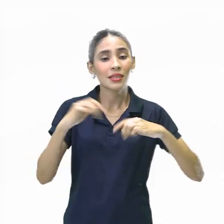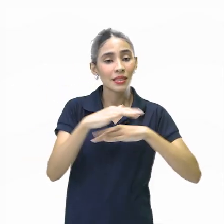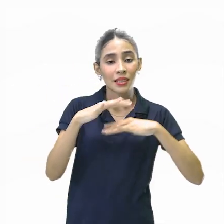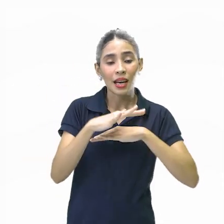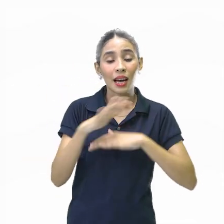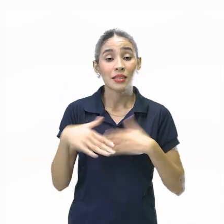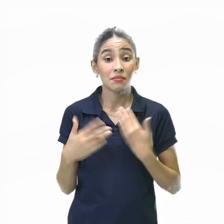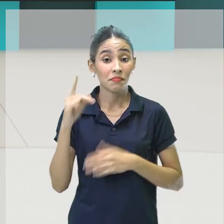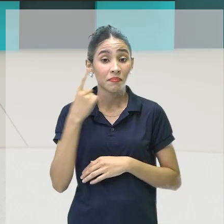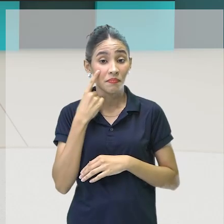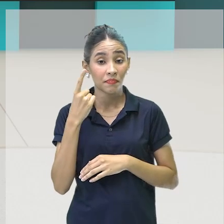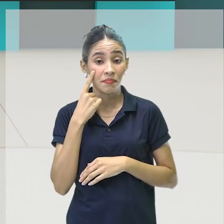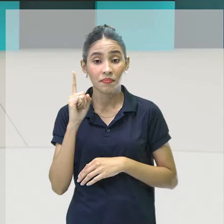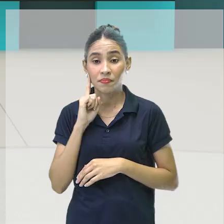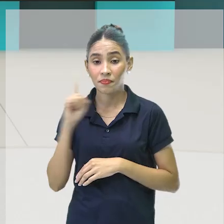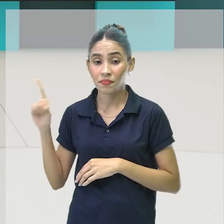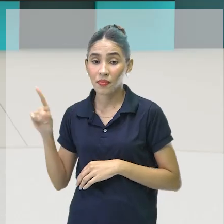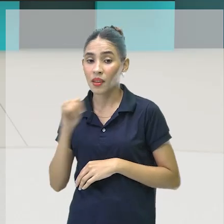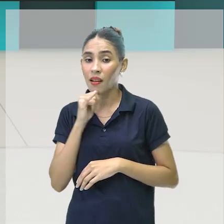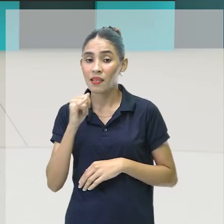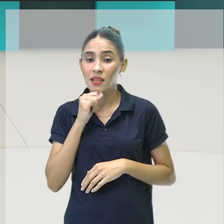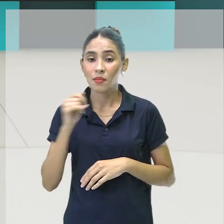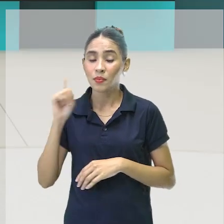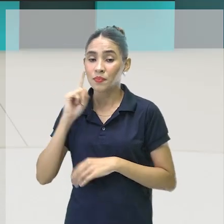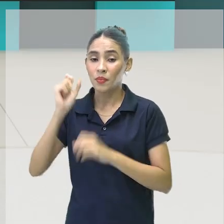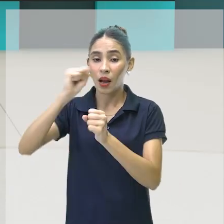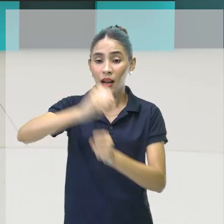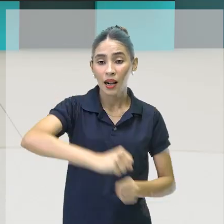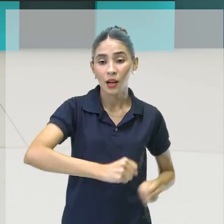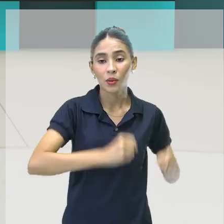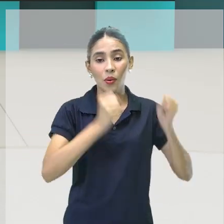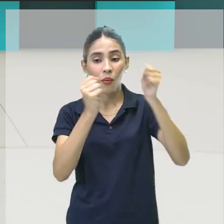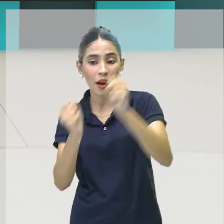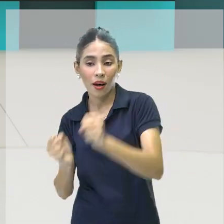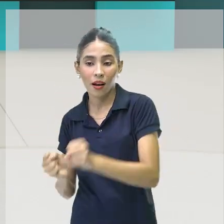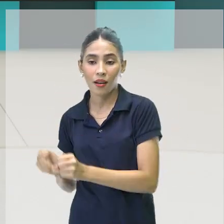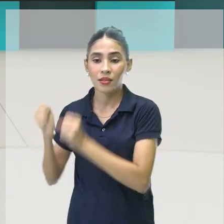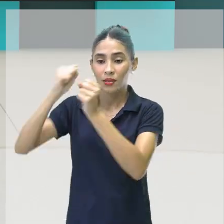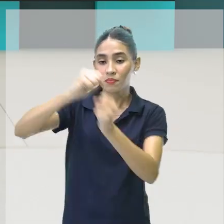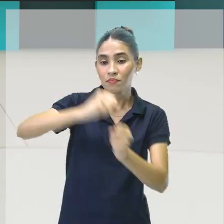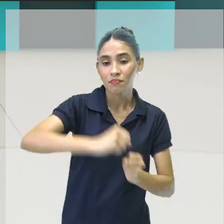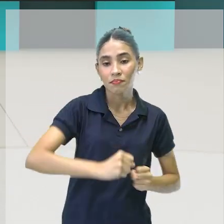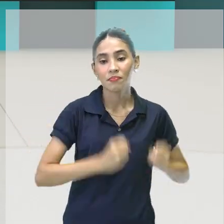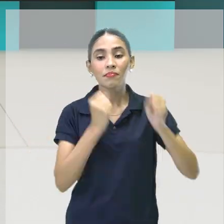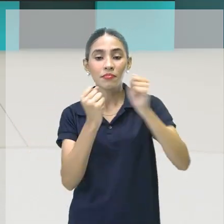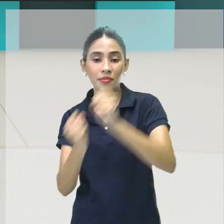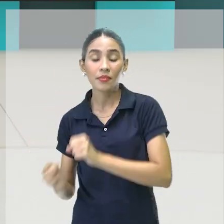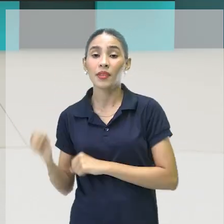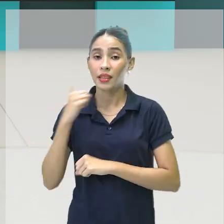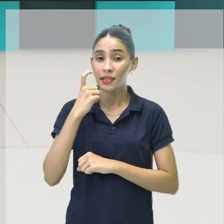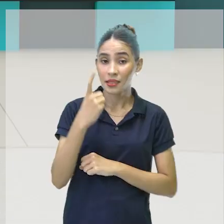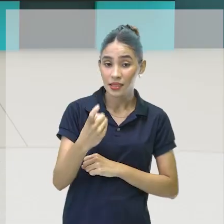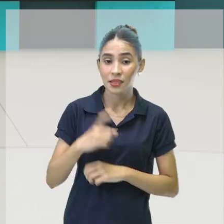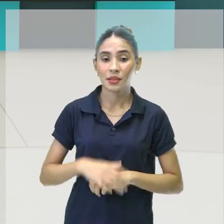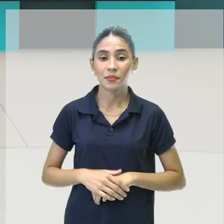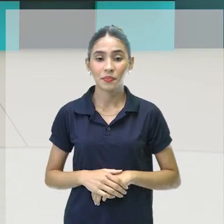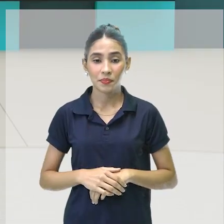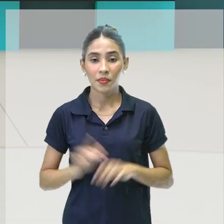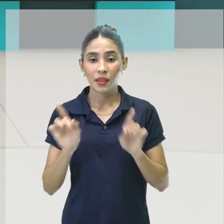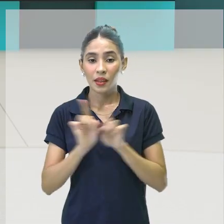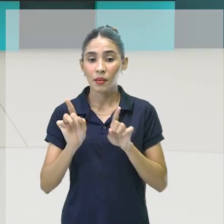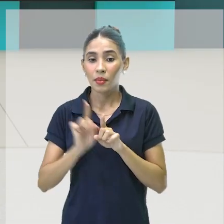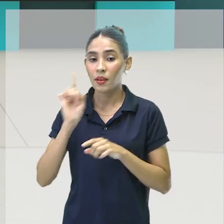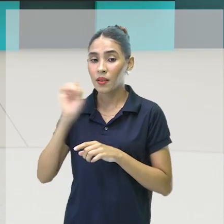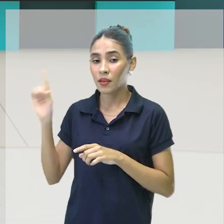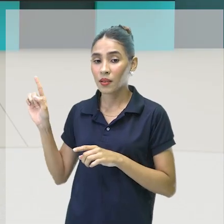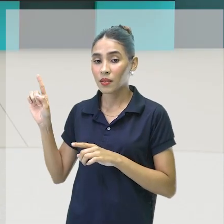Vamos ver então quais são? Então, começamos aqui pela canoagem, muito interessante. Nós